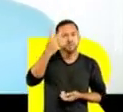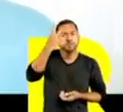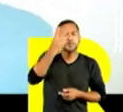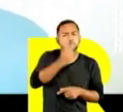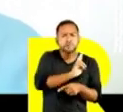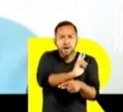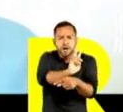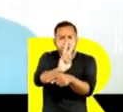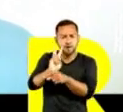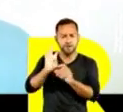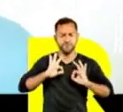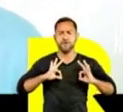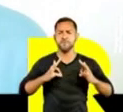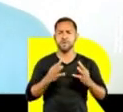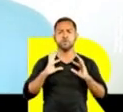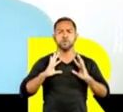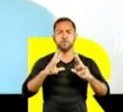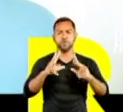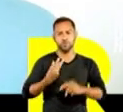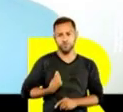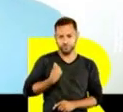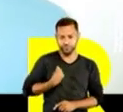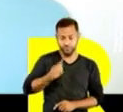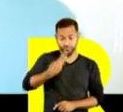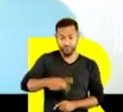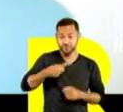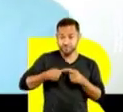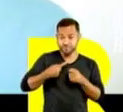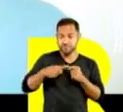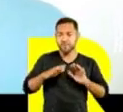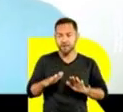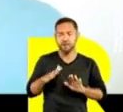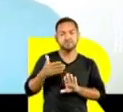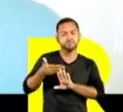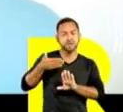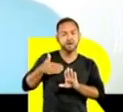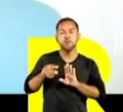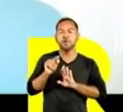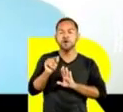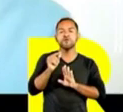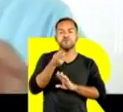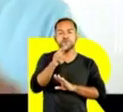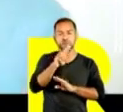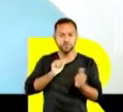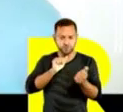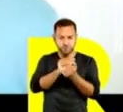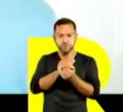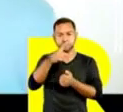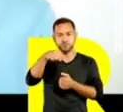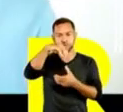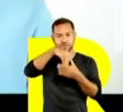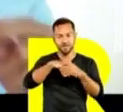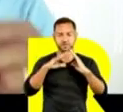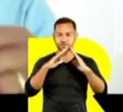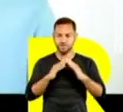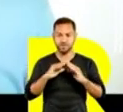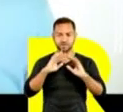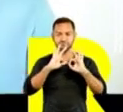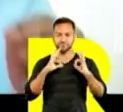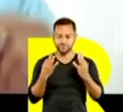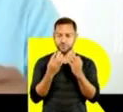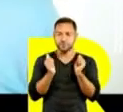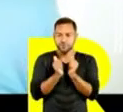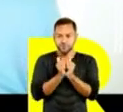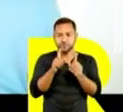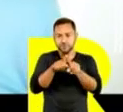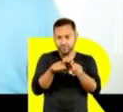é cuidar de todas as famílias que vivem nessa cidade. E esses dias eu vou estar aí na sua casa, dentro da sua casa,